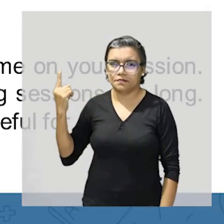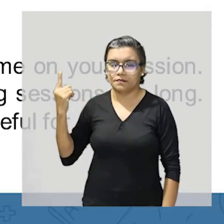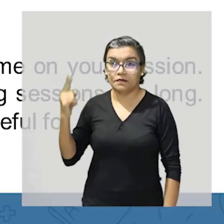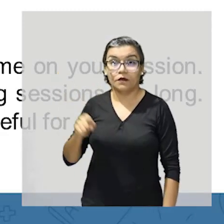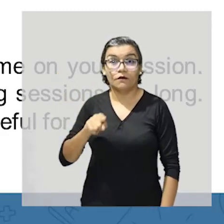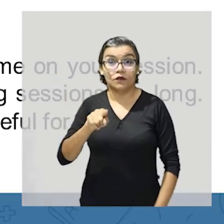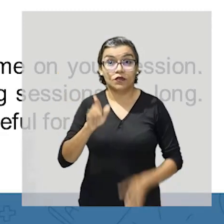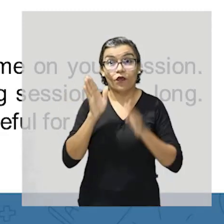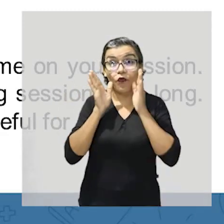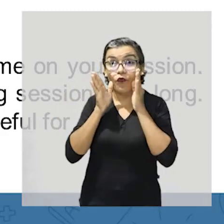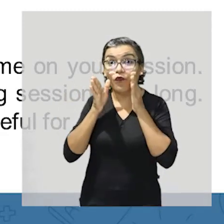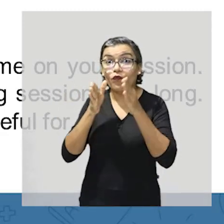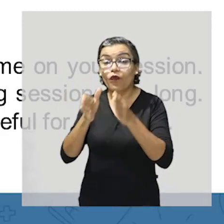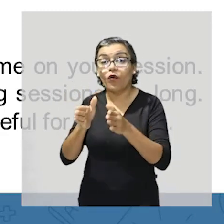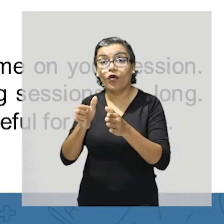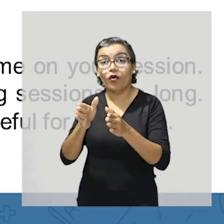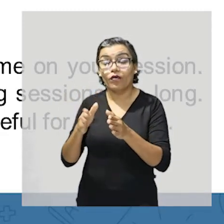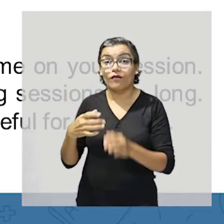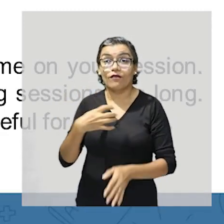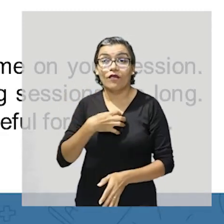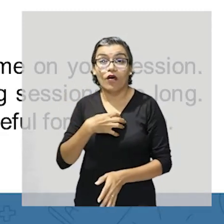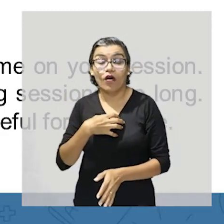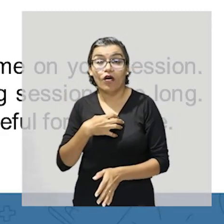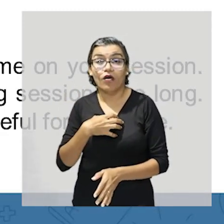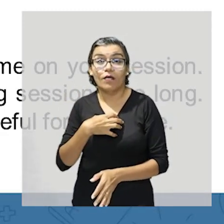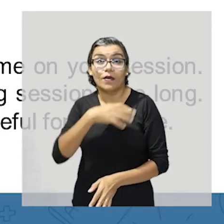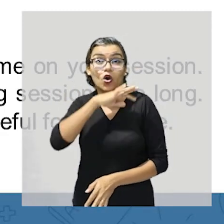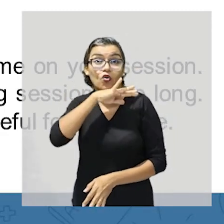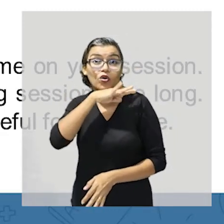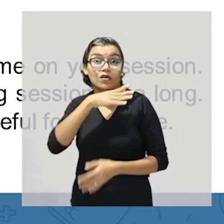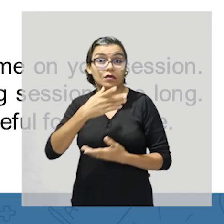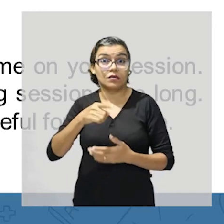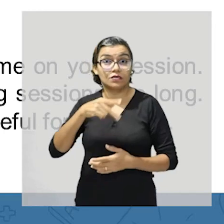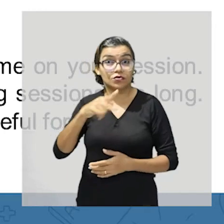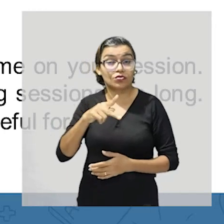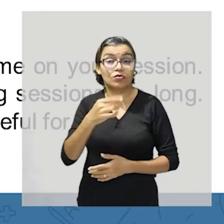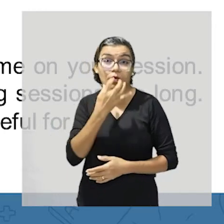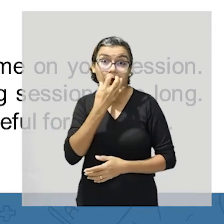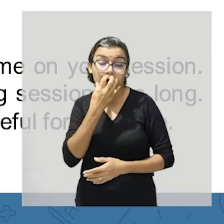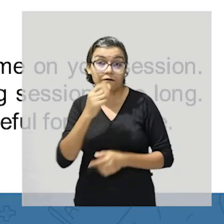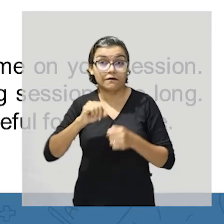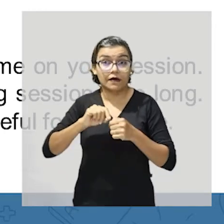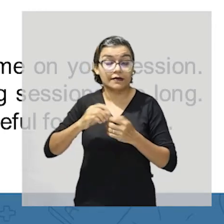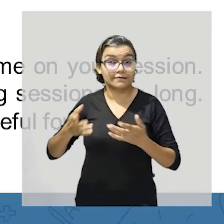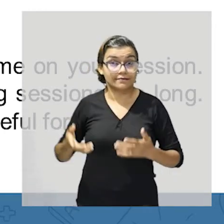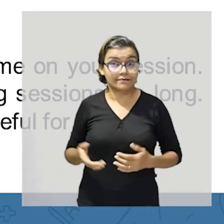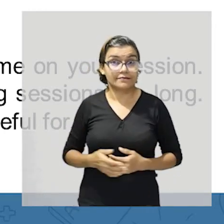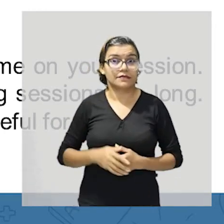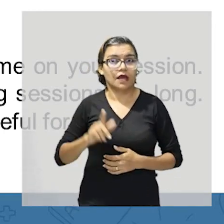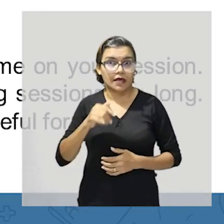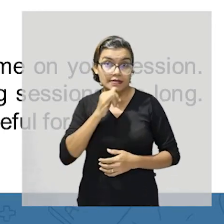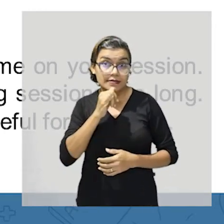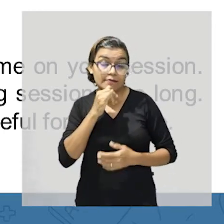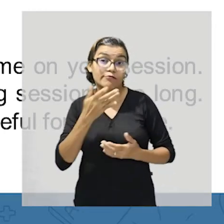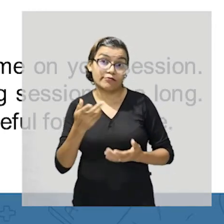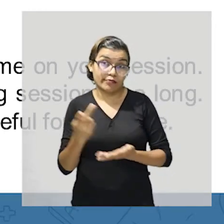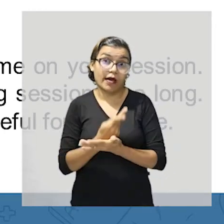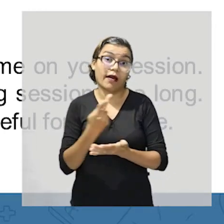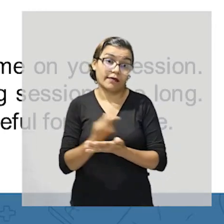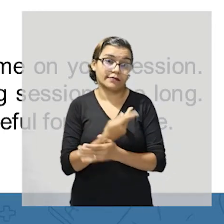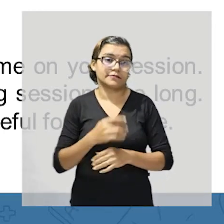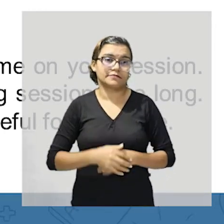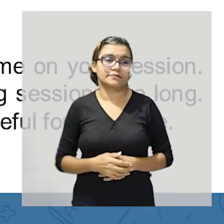está focando nos negativos, nas coisas ruins que o seu cachorrinho faz. Então, isso é um exemplo de erros. E aí ele